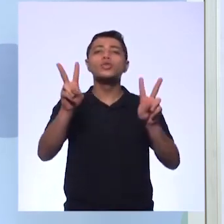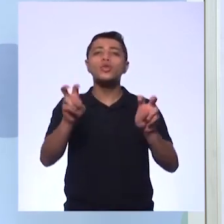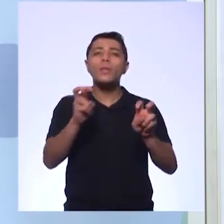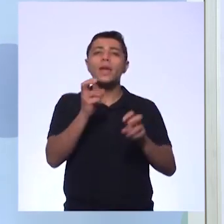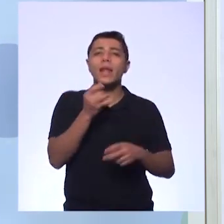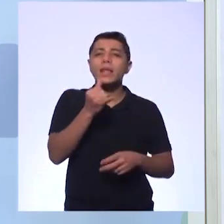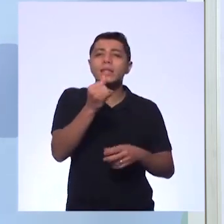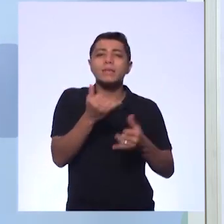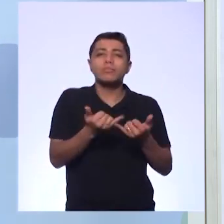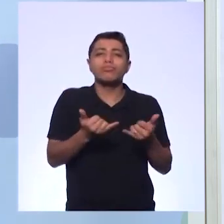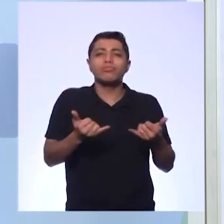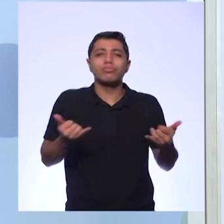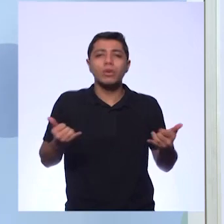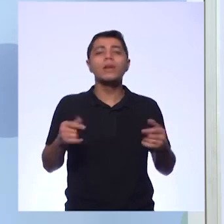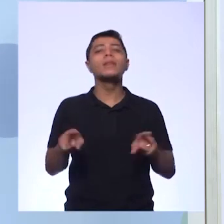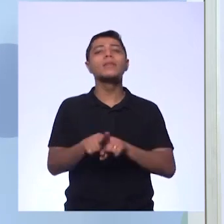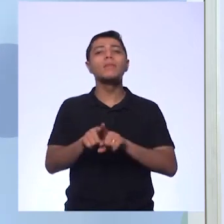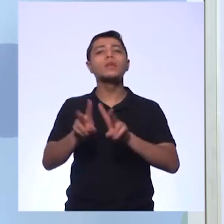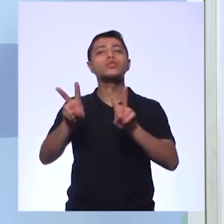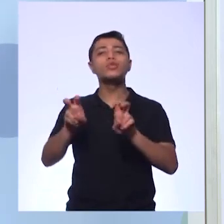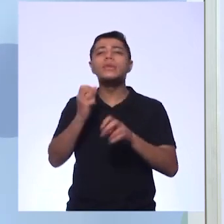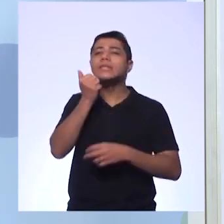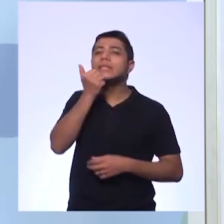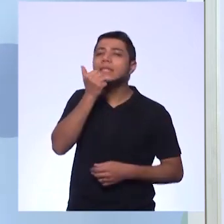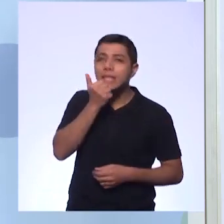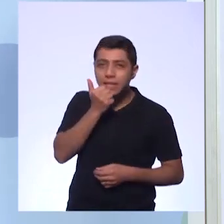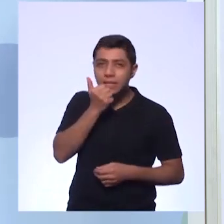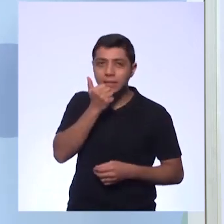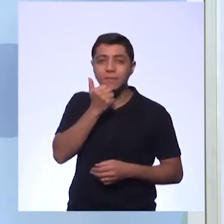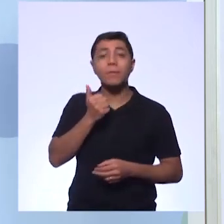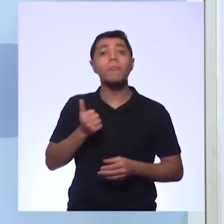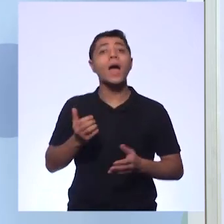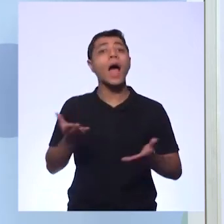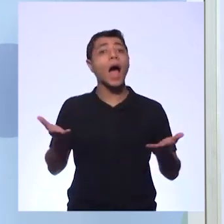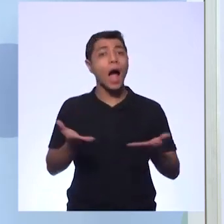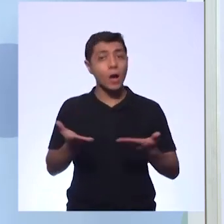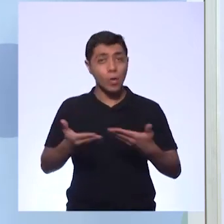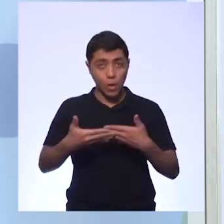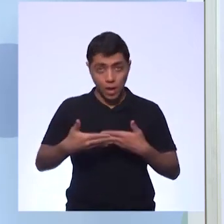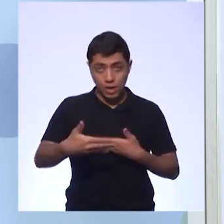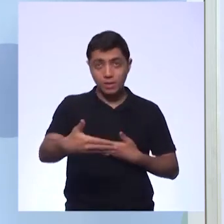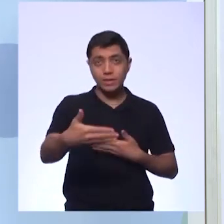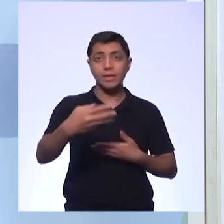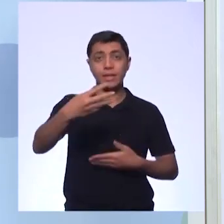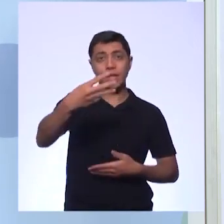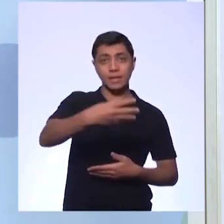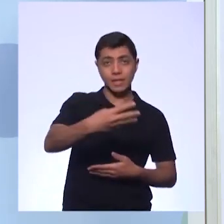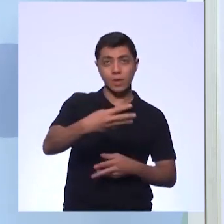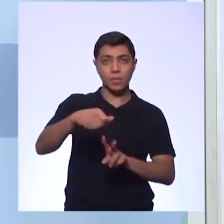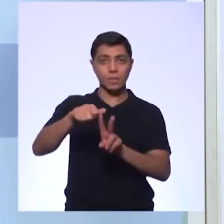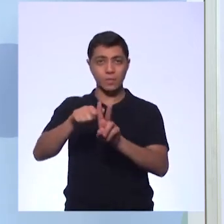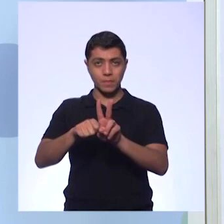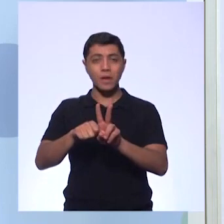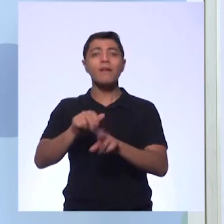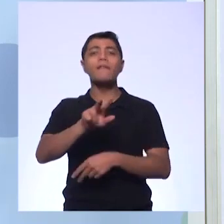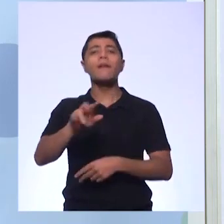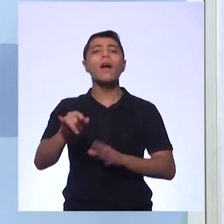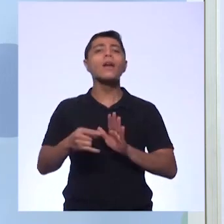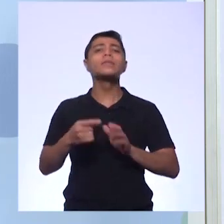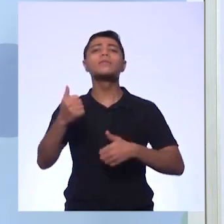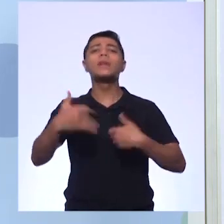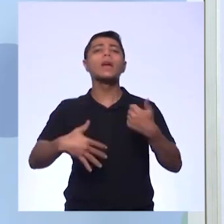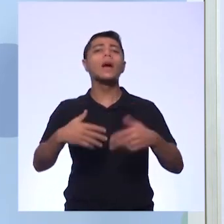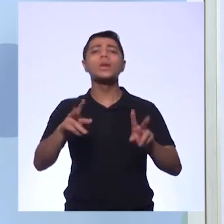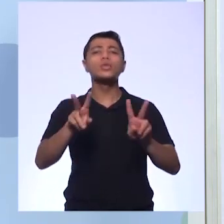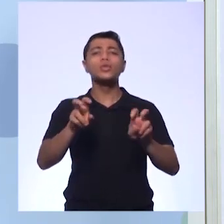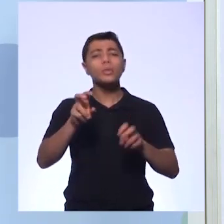certo? E a gente vai falar bastante sobre experimentos nesse bimestre. A gente pensou no seguinte, por que é importante